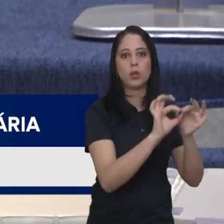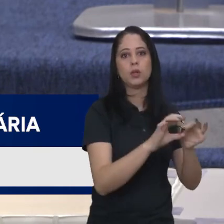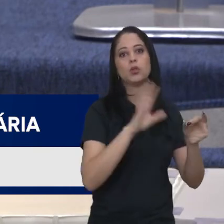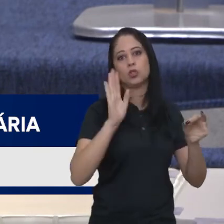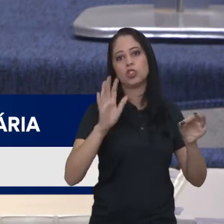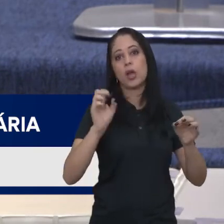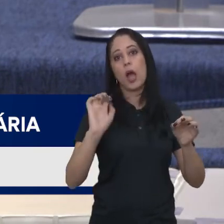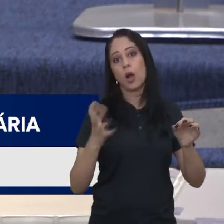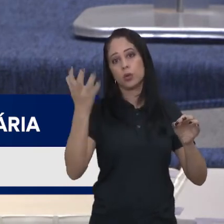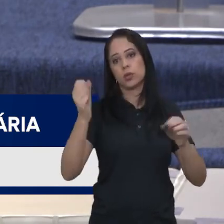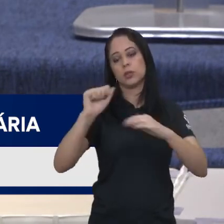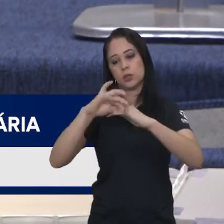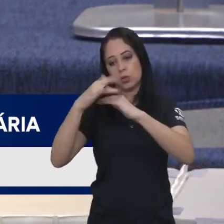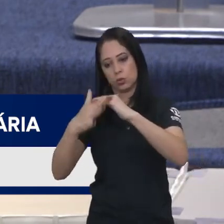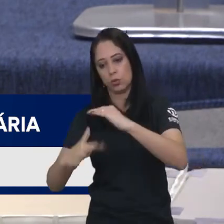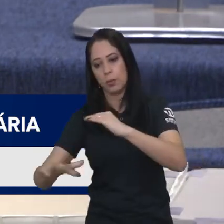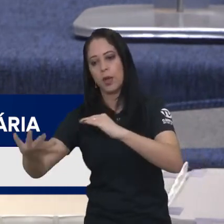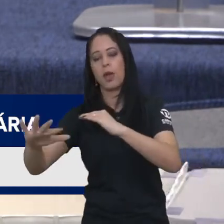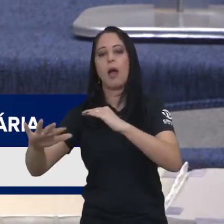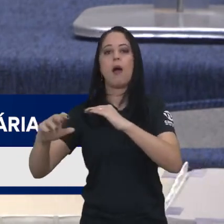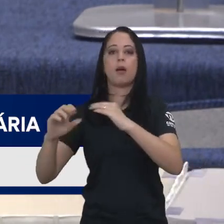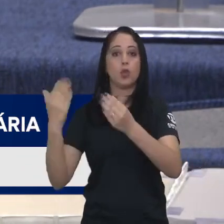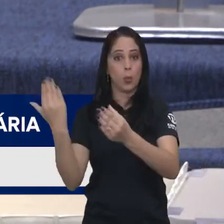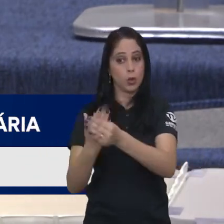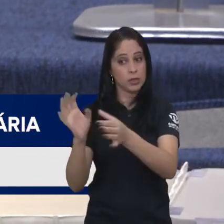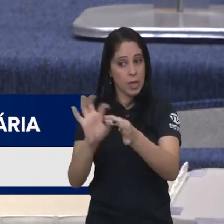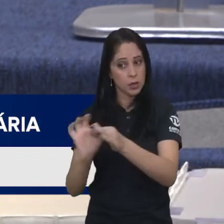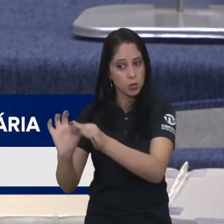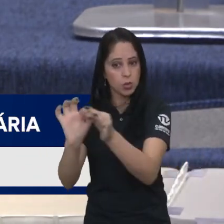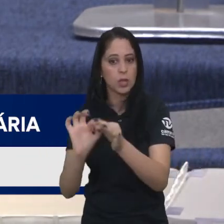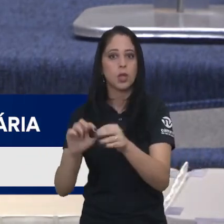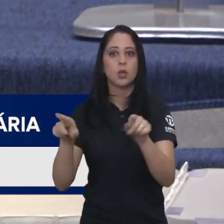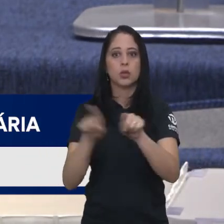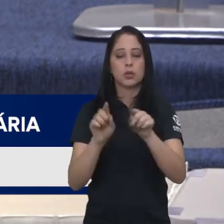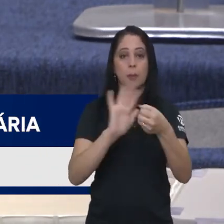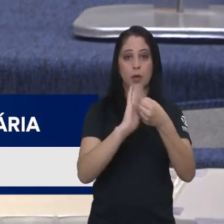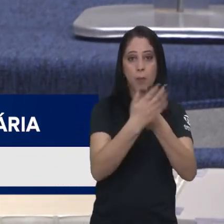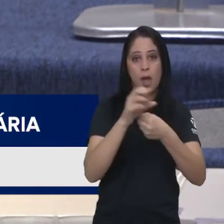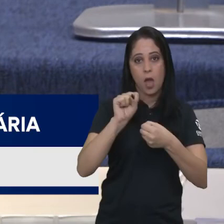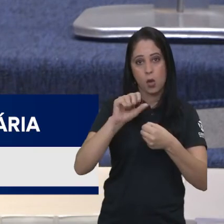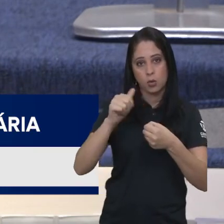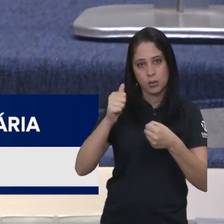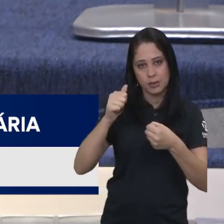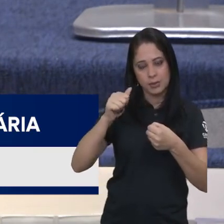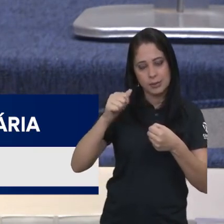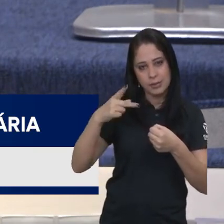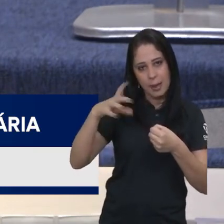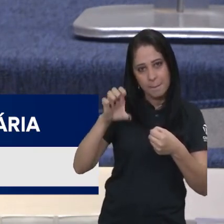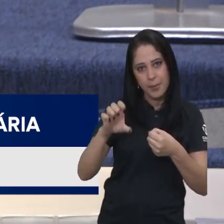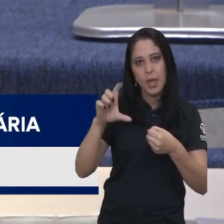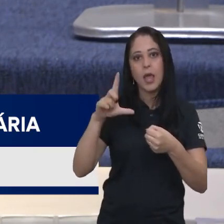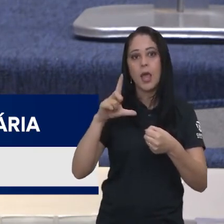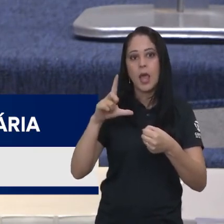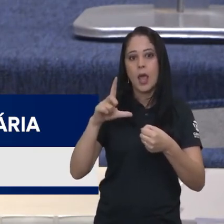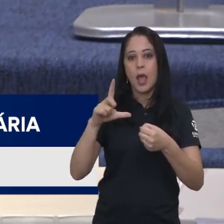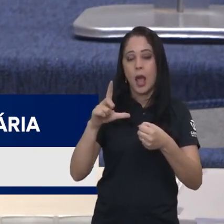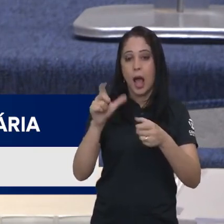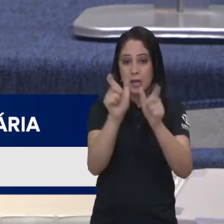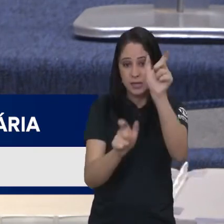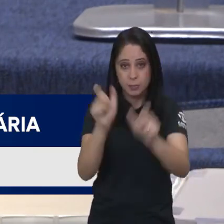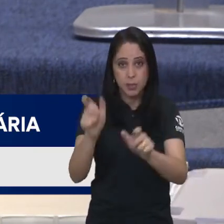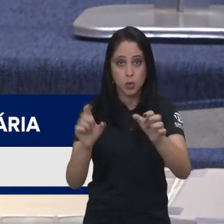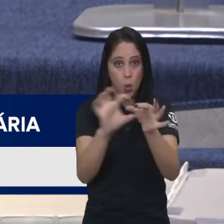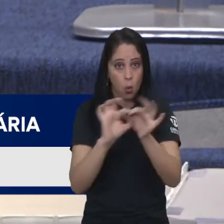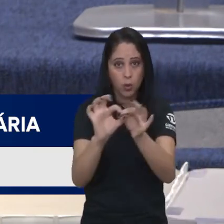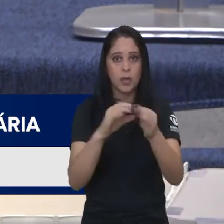aconteceu no Banhada, aconteceu no Rio Cumprido, está acontecendo no Sapê, tem um outro bairro da Zona Norte, que eu não lembro, que não está comigo